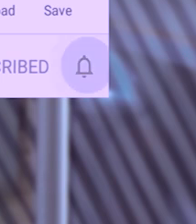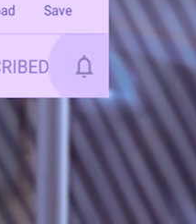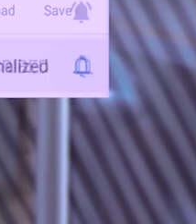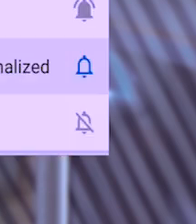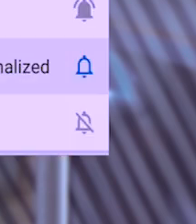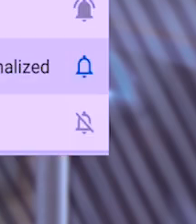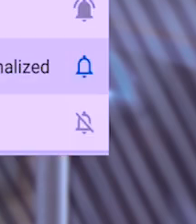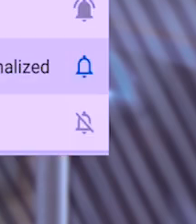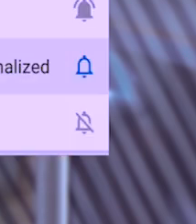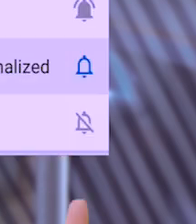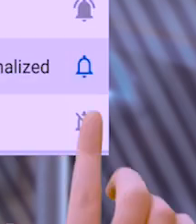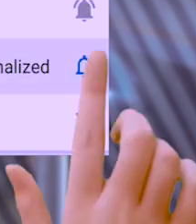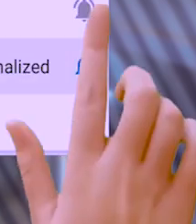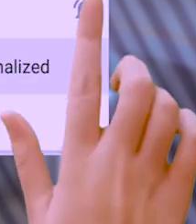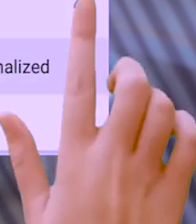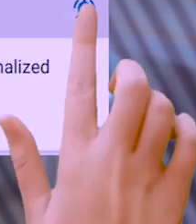Obrigado.